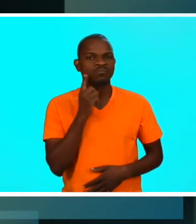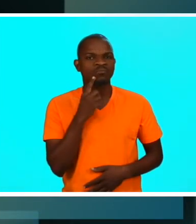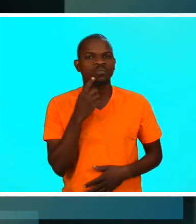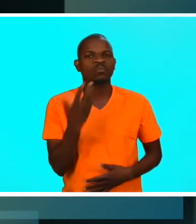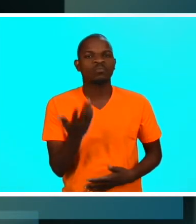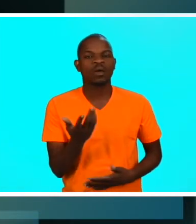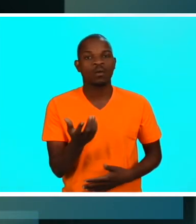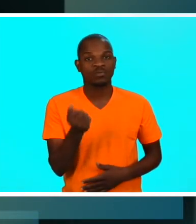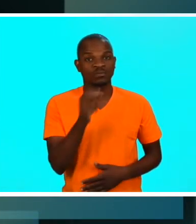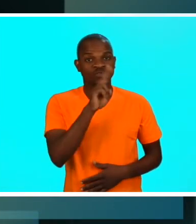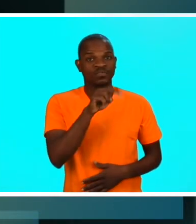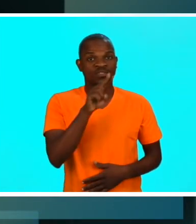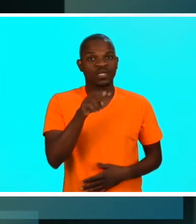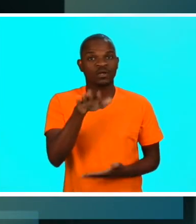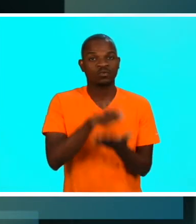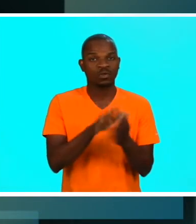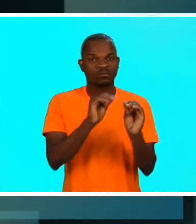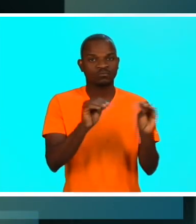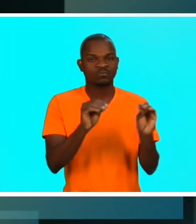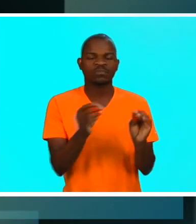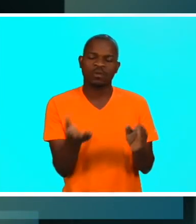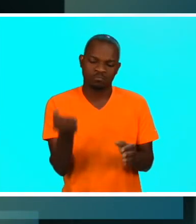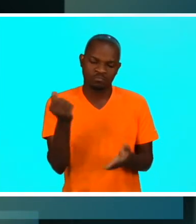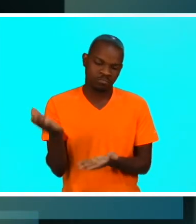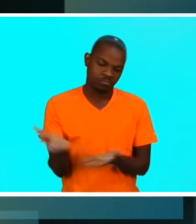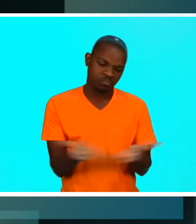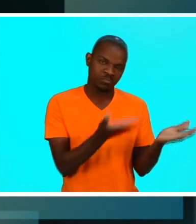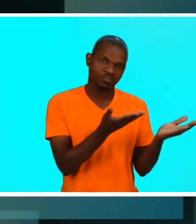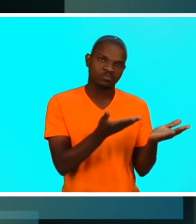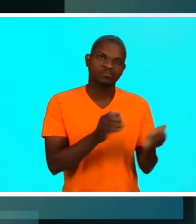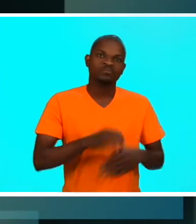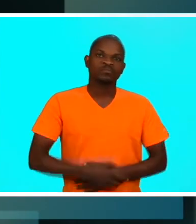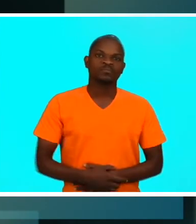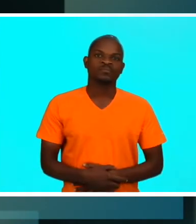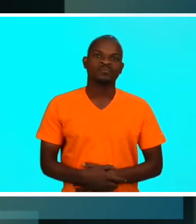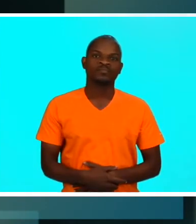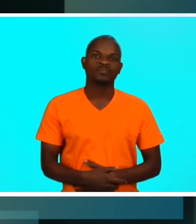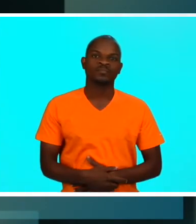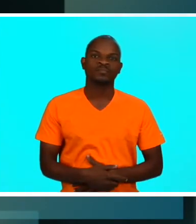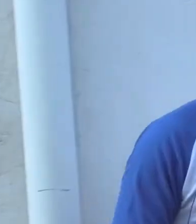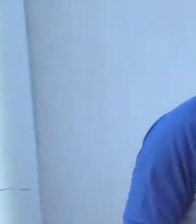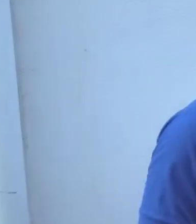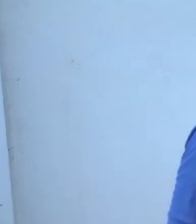essas crianças. Deve estar a uma dessas creches? A vontade.